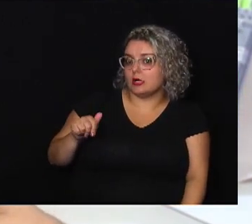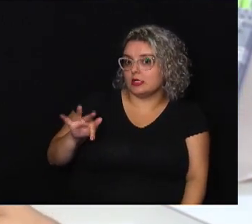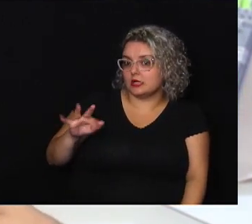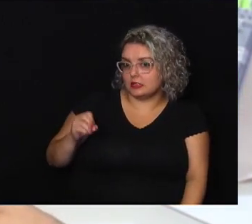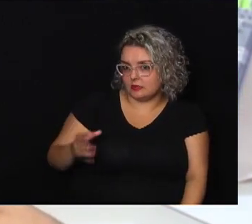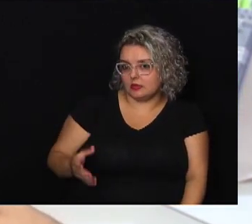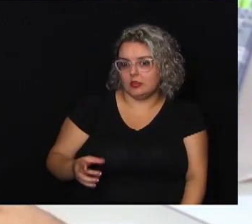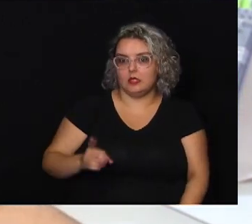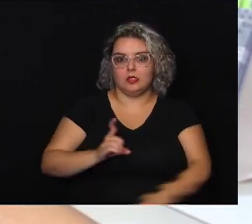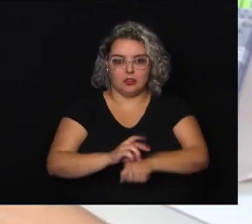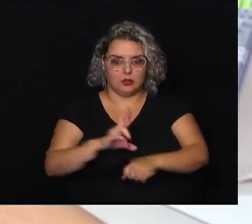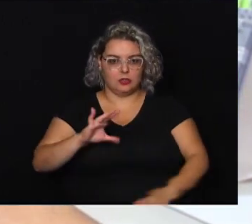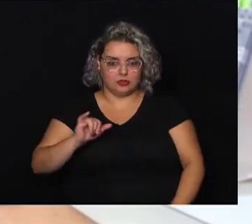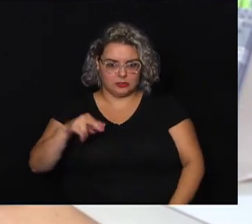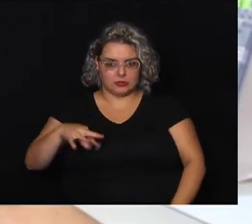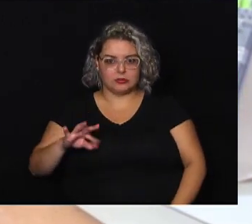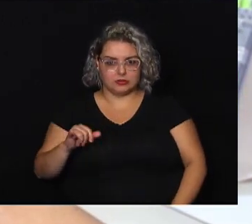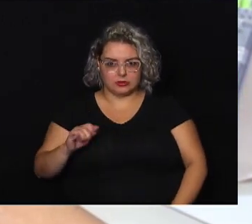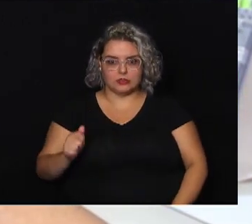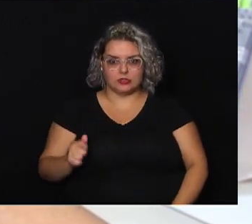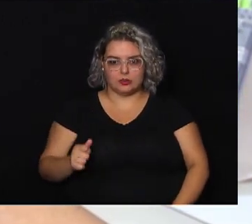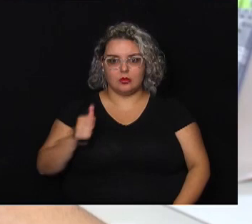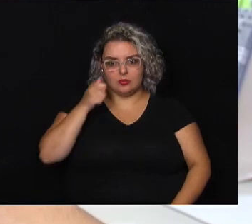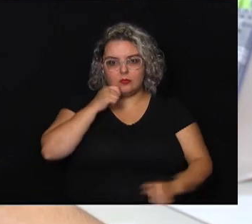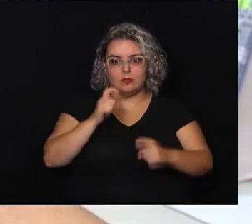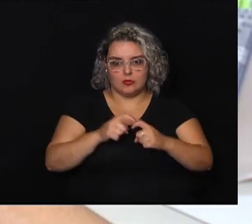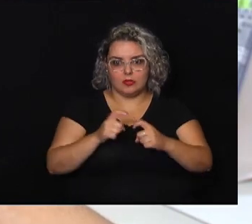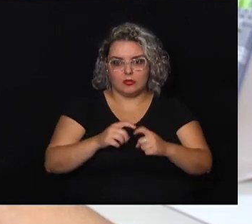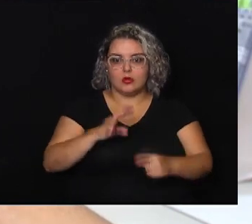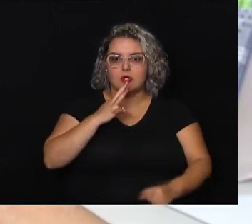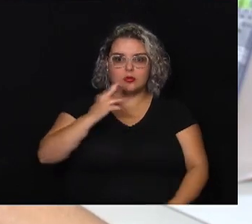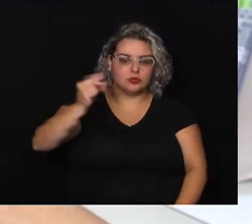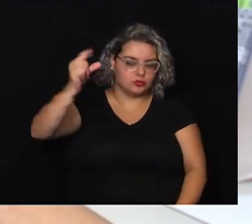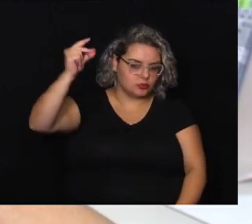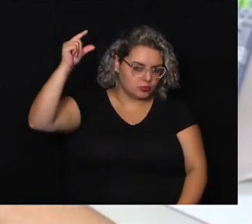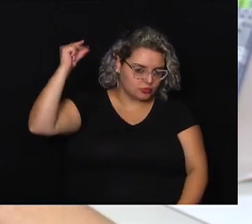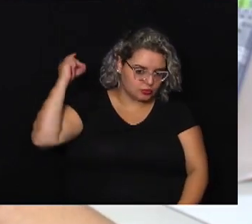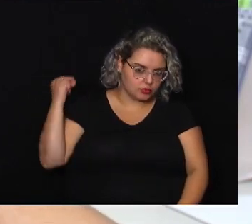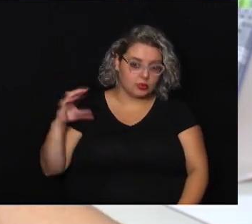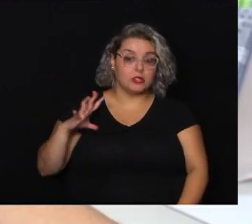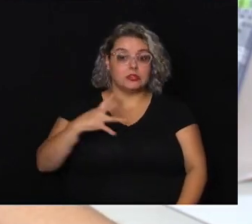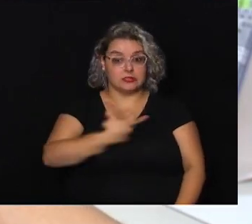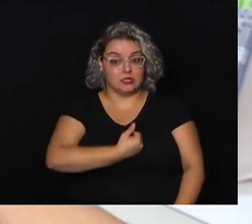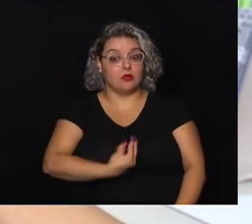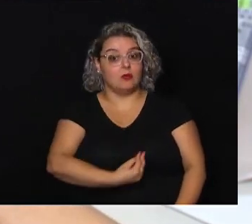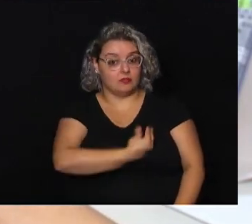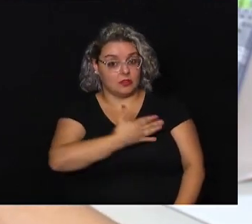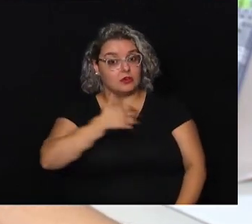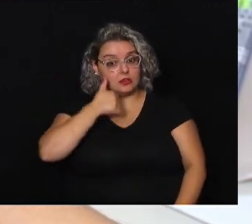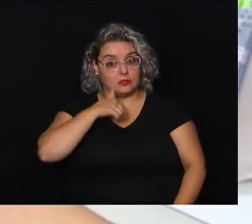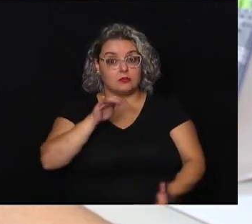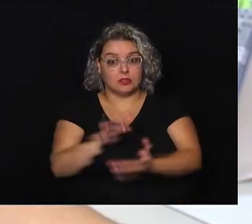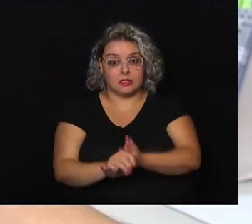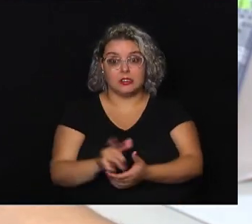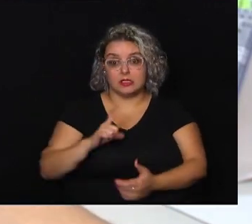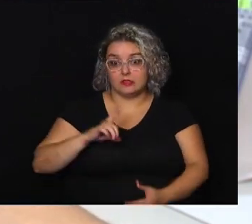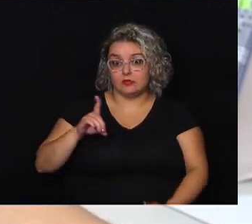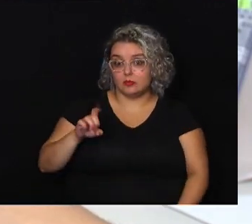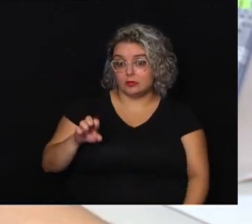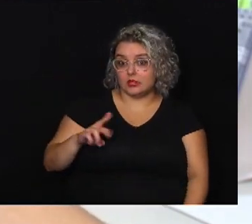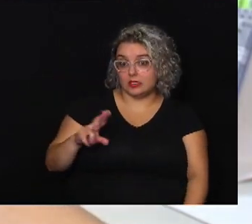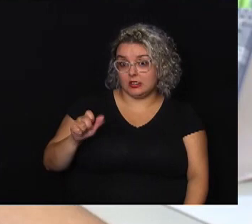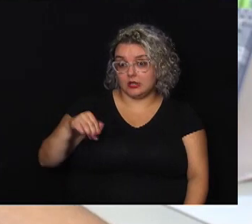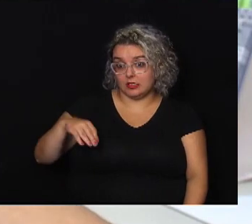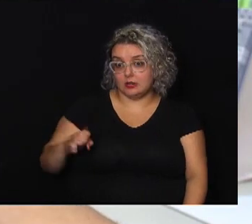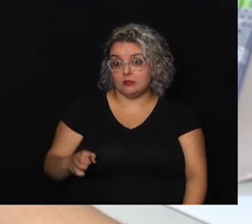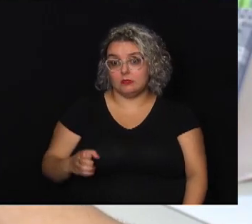Herrera, uma médica que eu conheci ela há muito tempo atrás, ela até salvou a vida da minha esposa, que teve um derrame, e eu vim